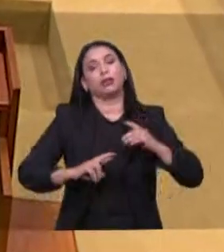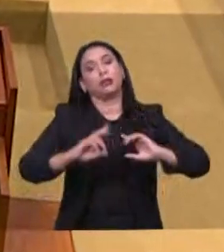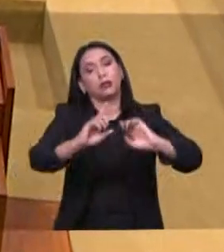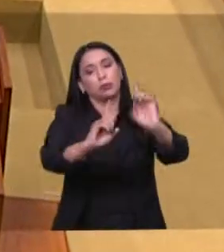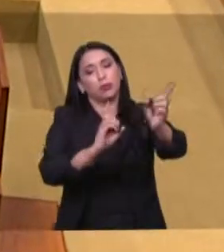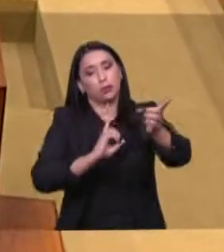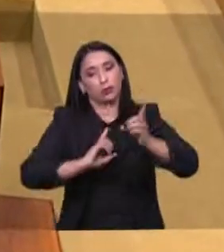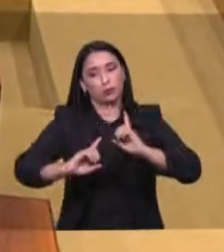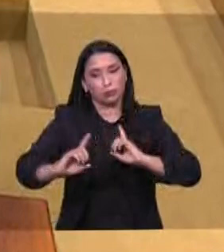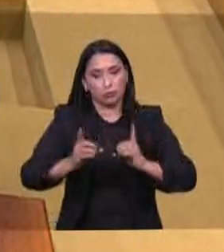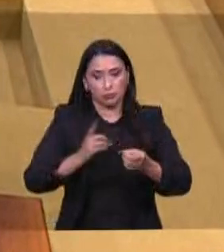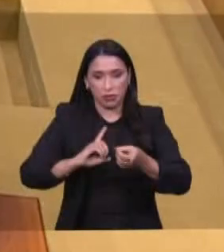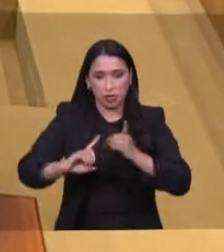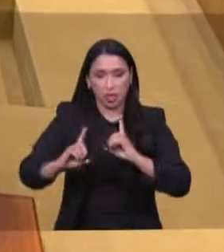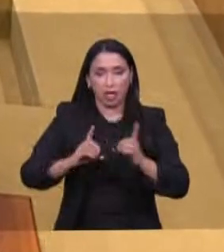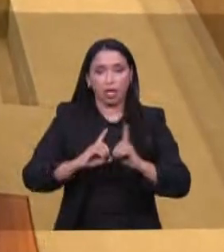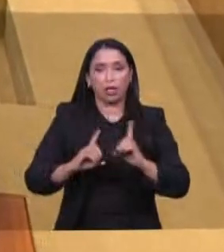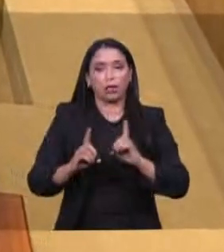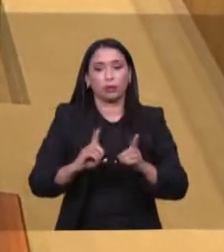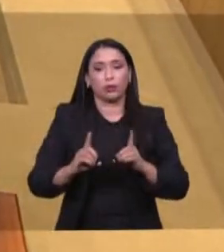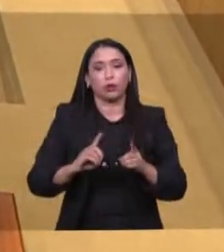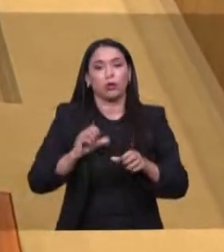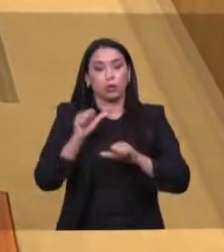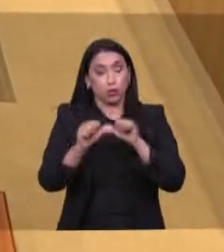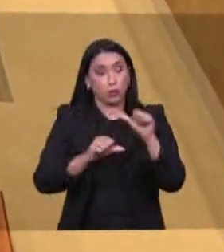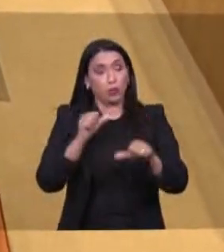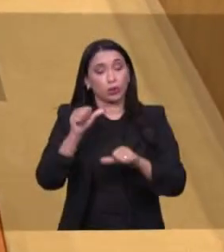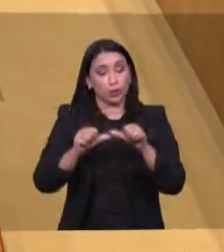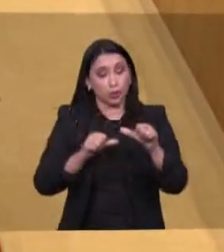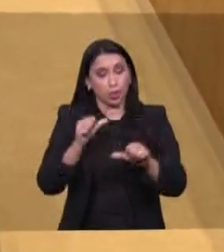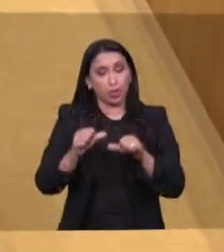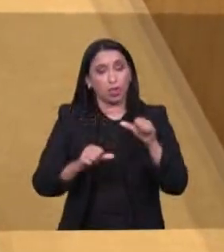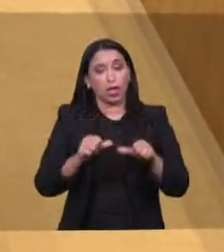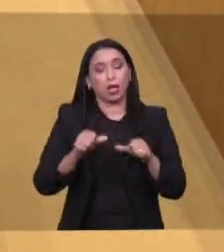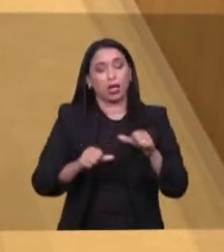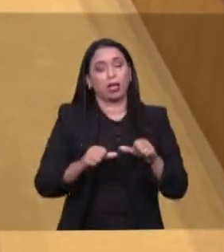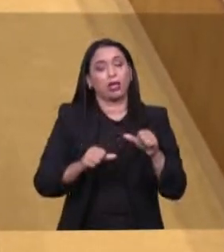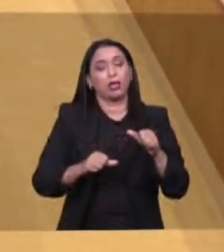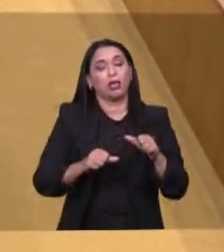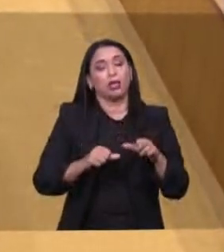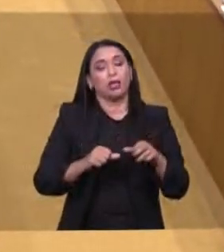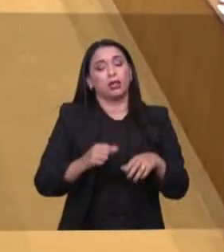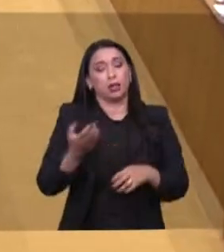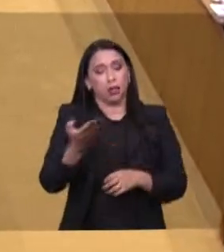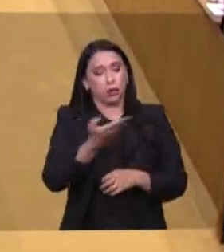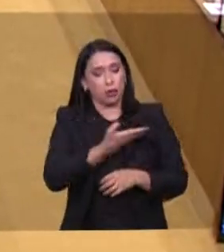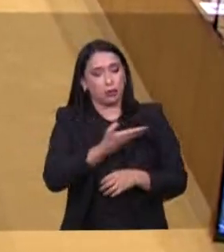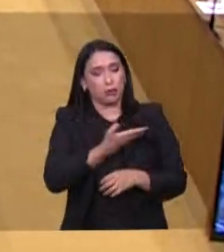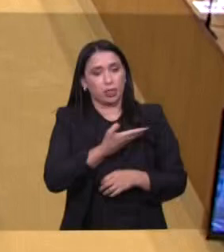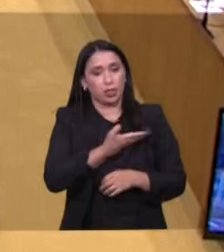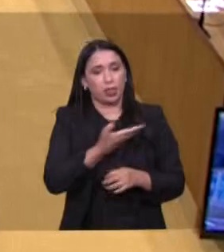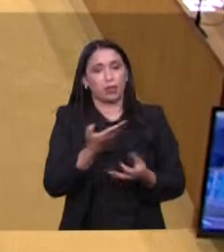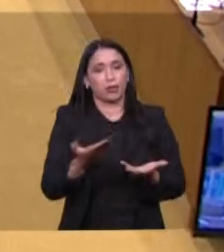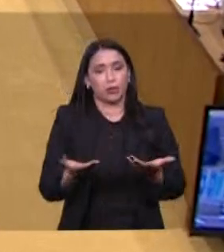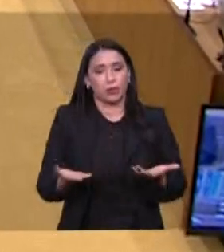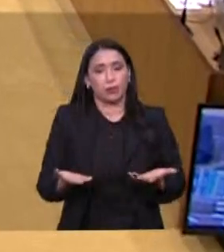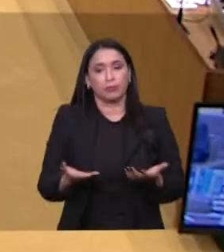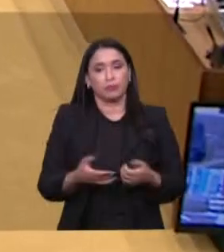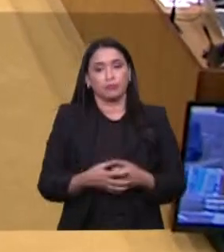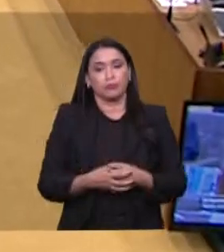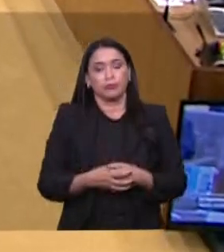dialógica, pela lhaneza para com este amigo de Sua Excelência,